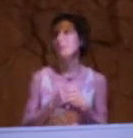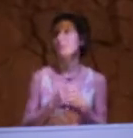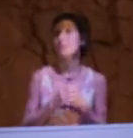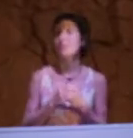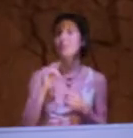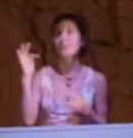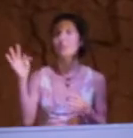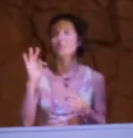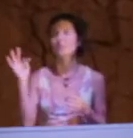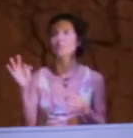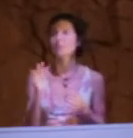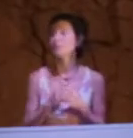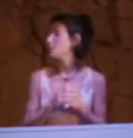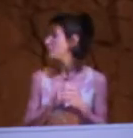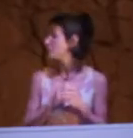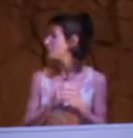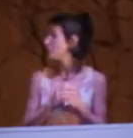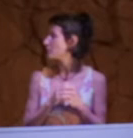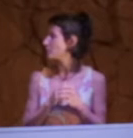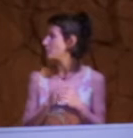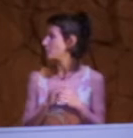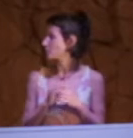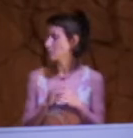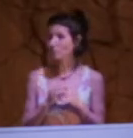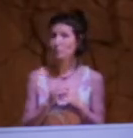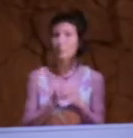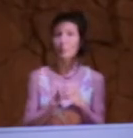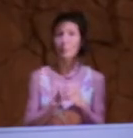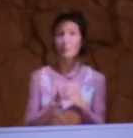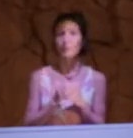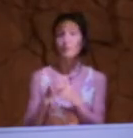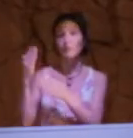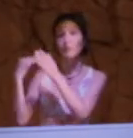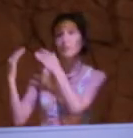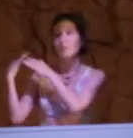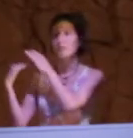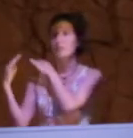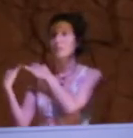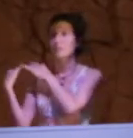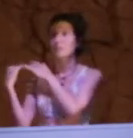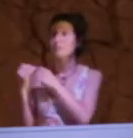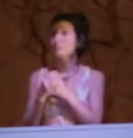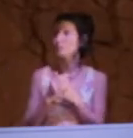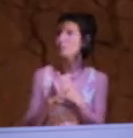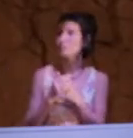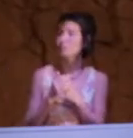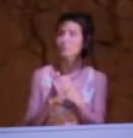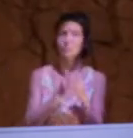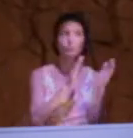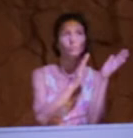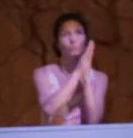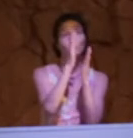que também era um congadeiro. Lá eles têm um congado que é diferente de Minas Gerais, que é diferente ali do Espírito Santo, mas